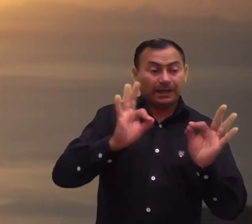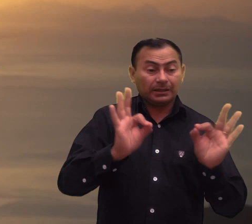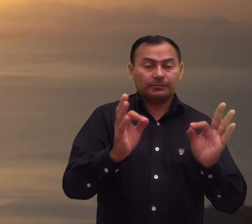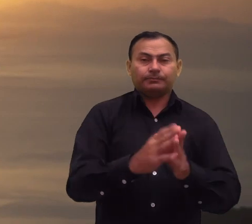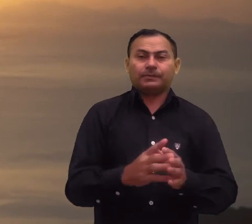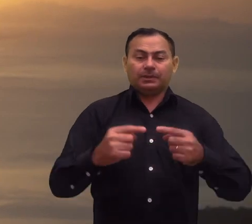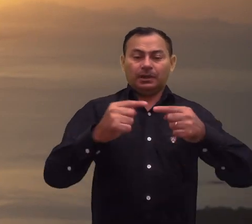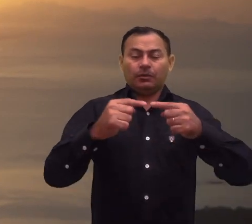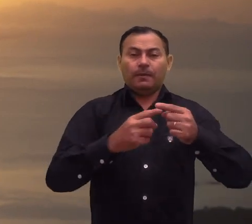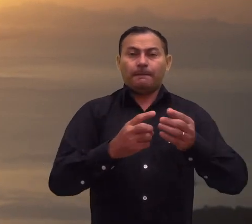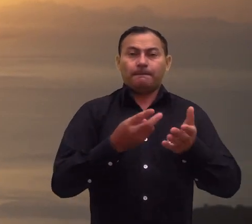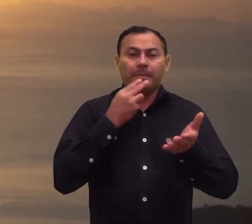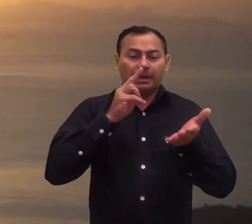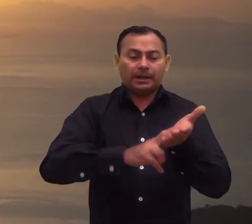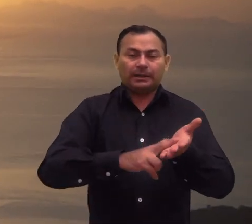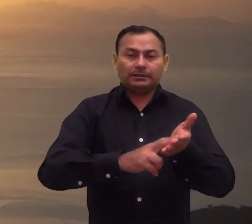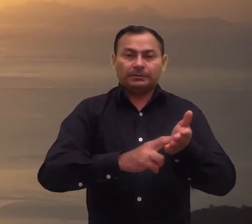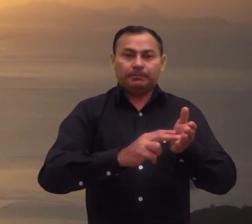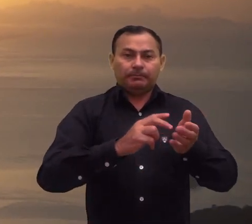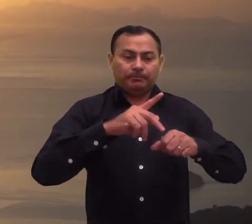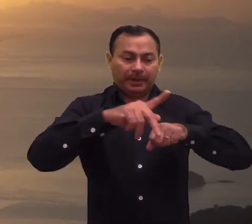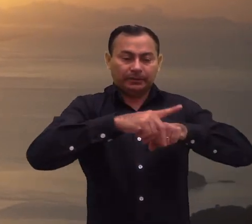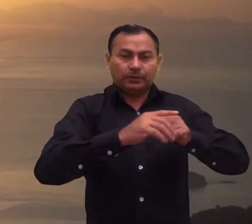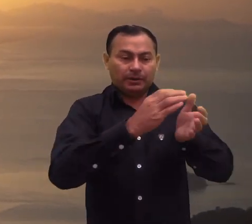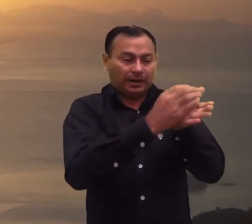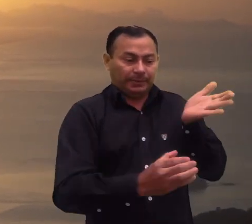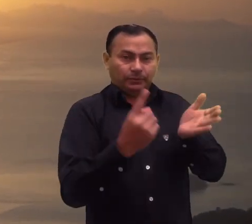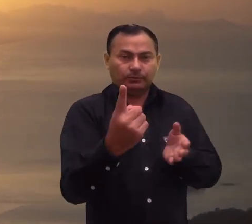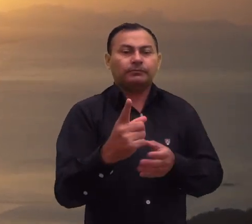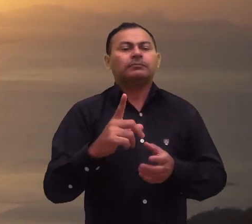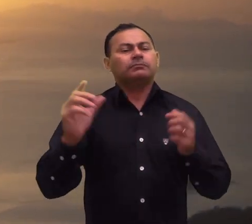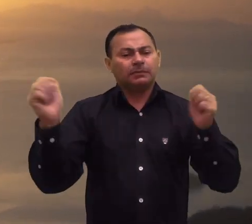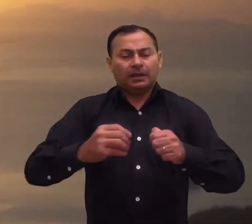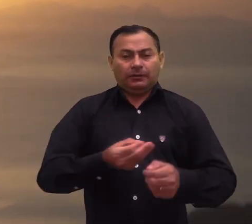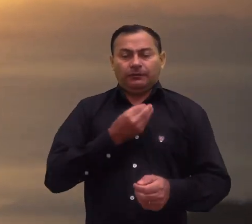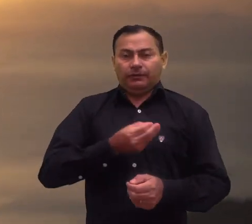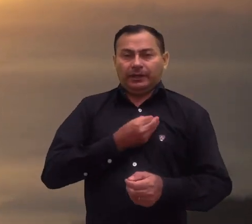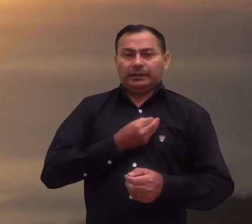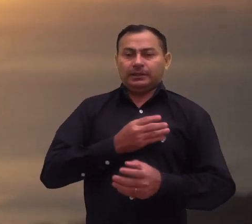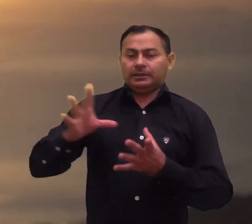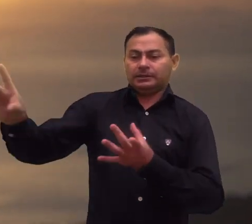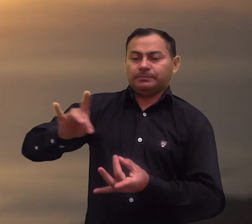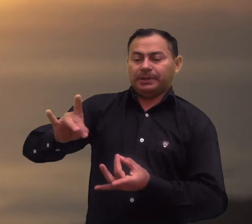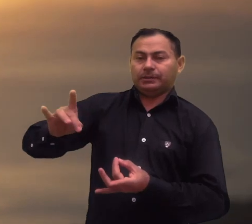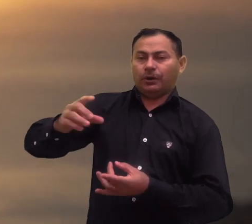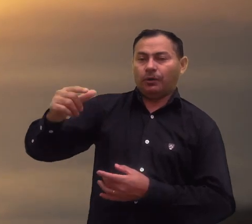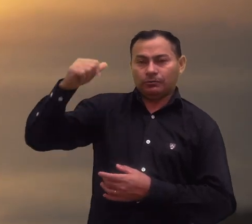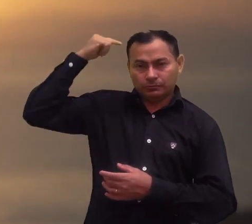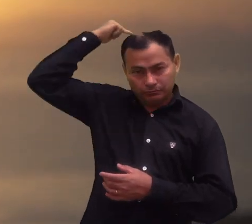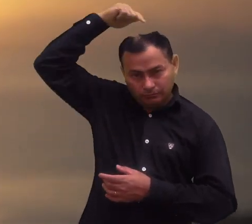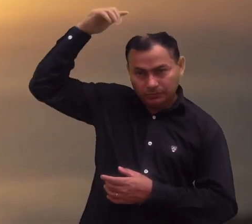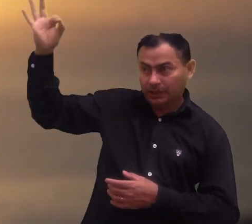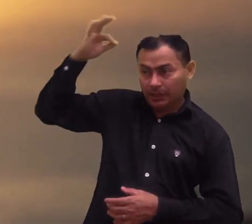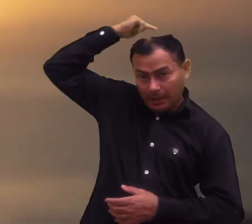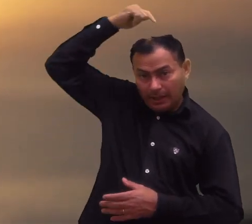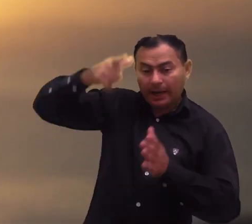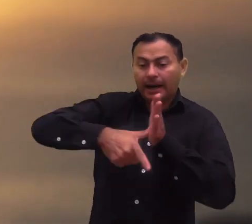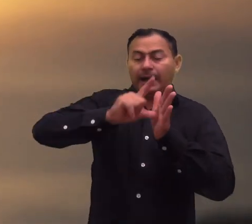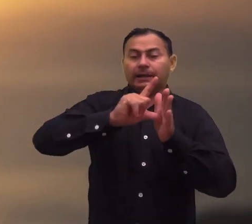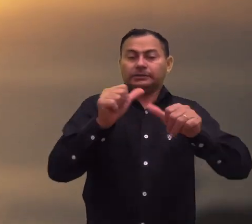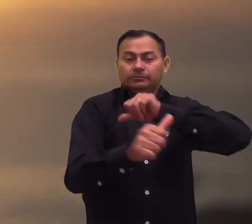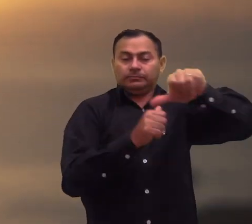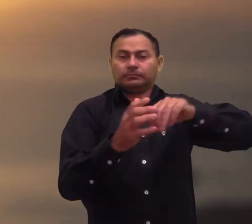De acordo com a primeira carta de Pedro, capítulo 1, também é possível ter vida espiritual antes de passar pelo novo